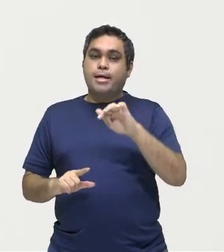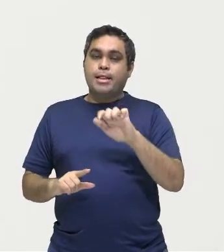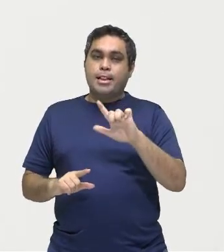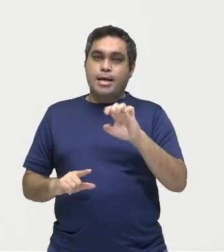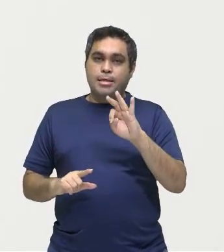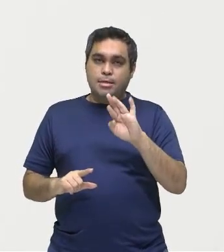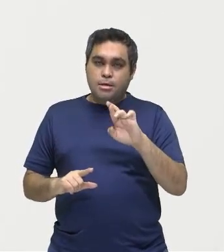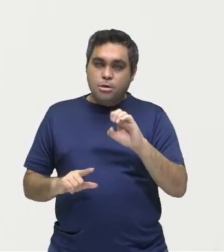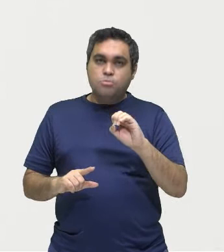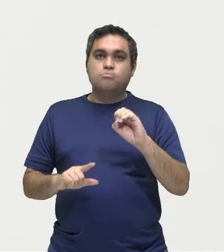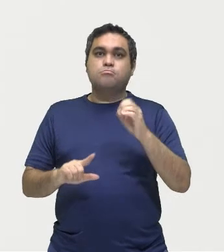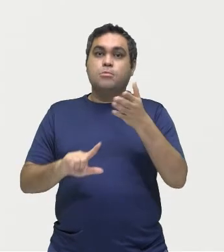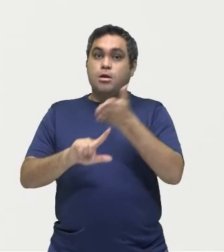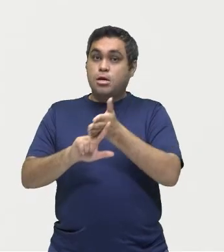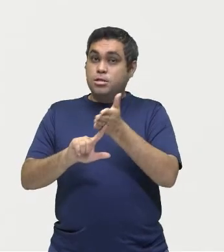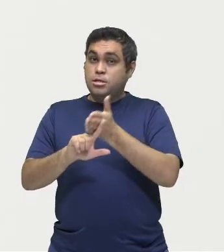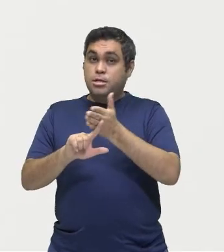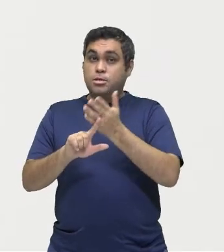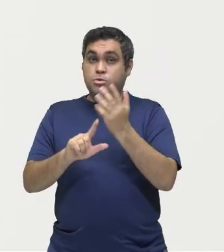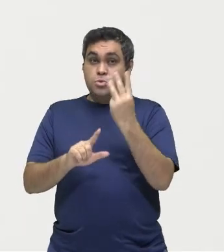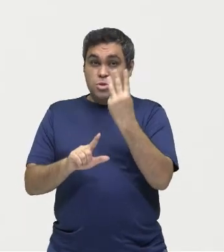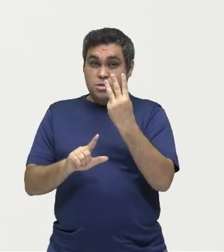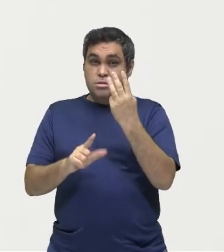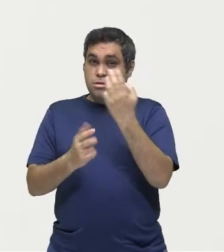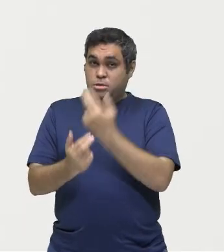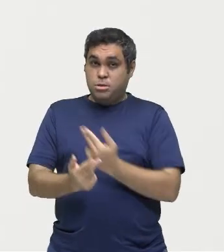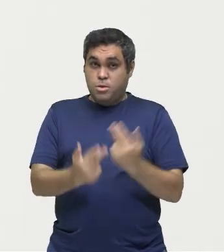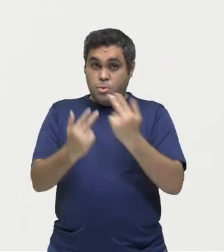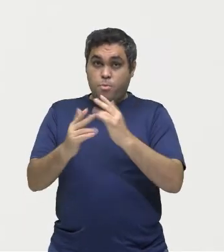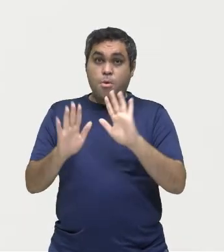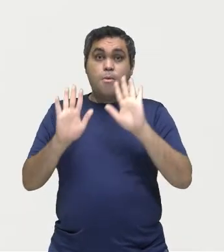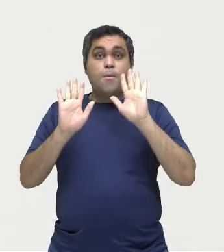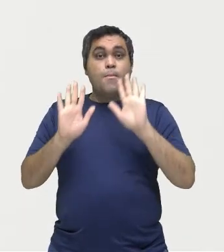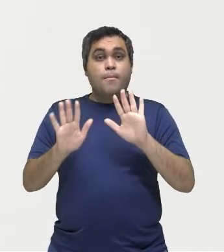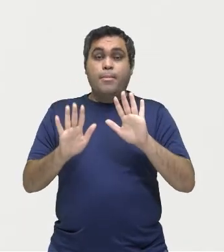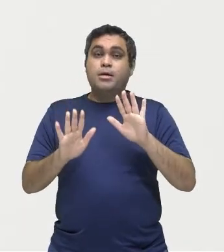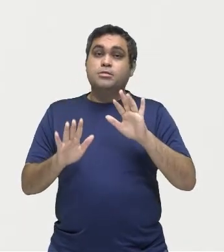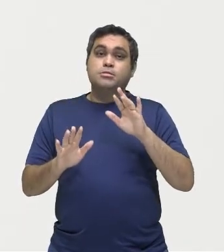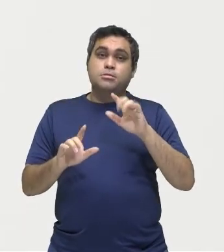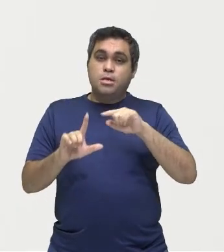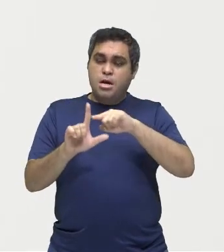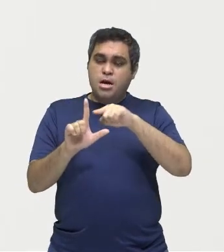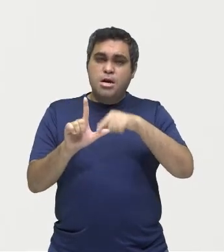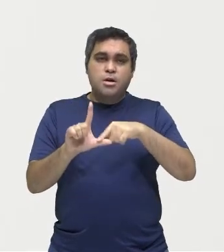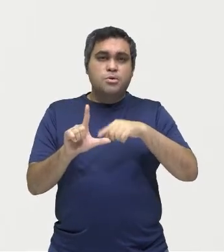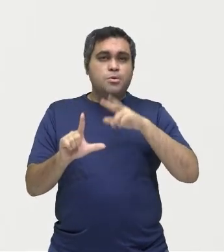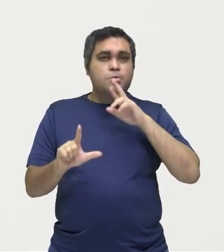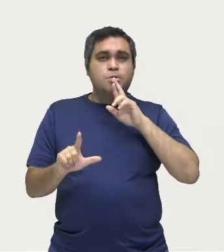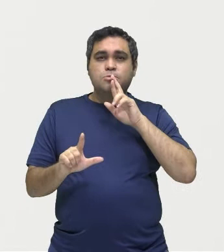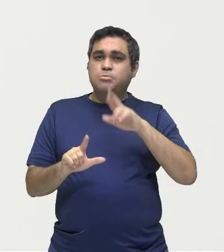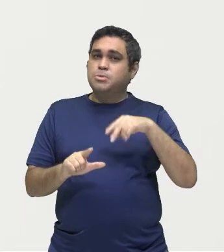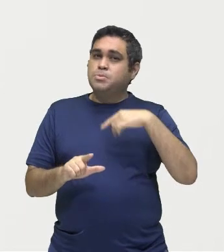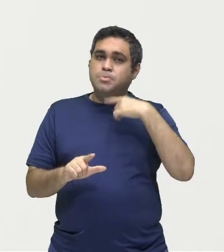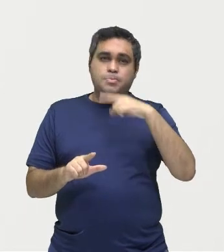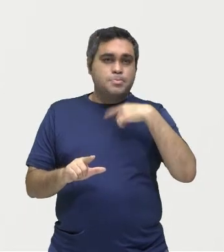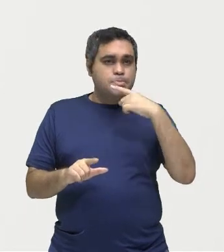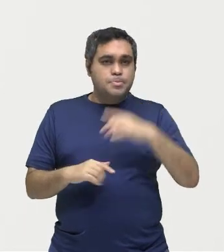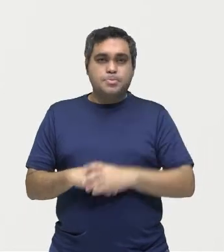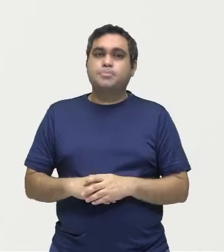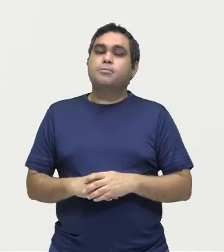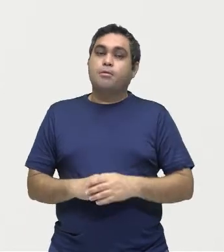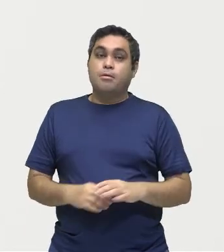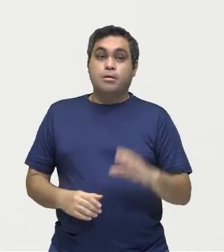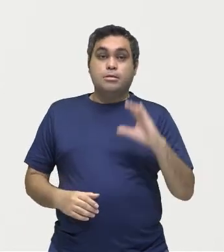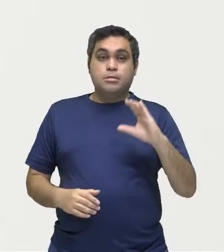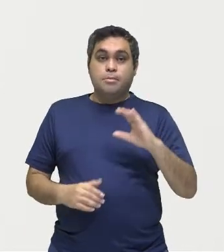iguais. Entretanto, não é possível afirmar nada sobre seus ângulos. Letra C. Um triângulo retângulo